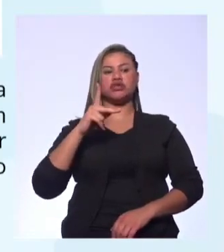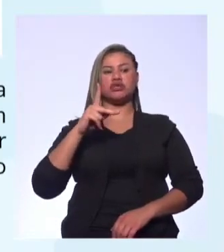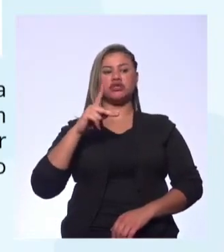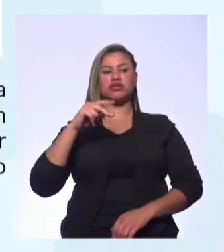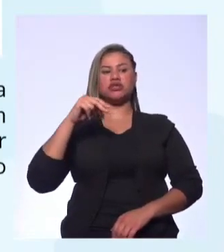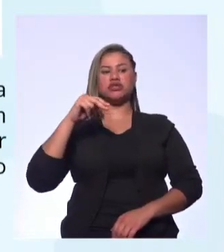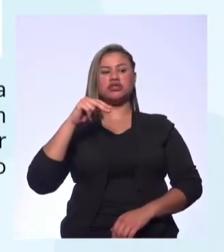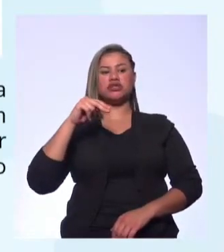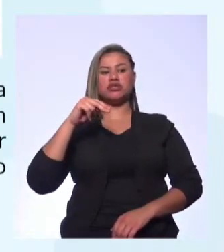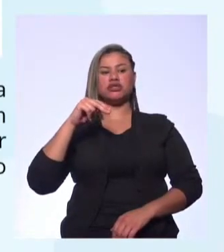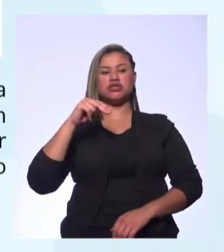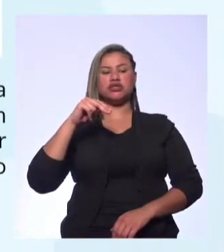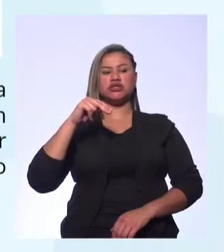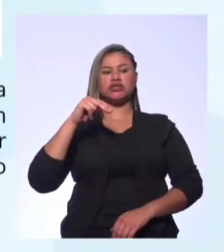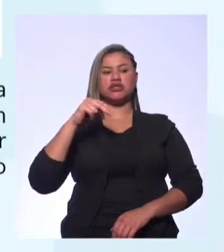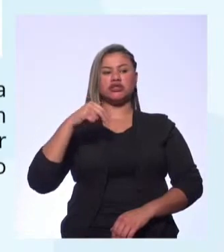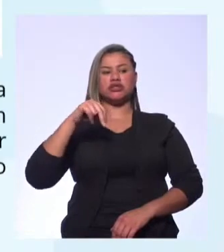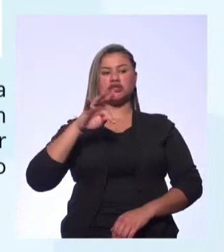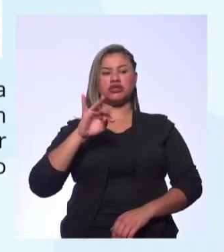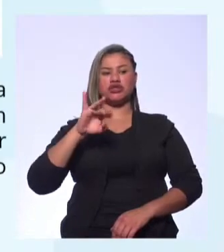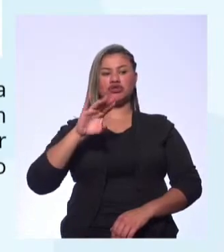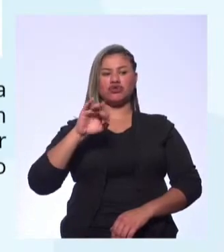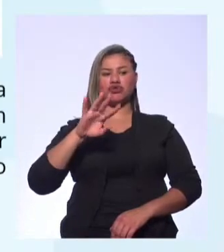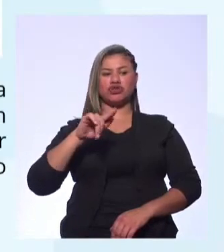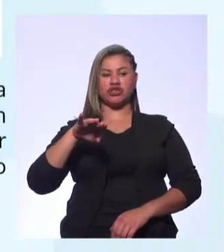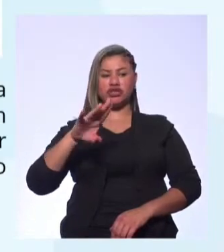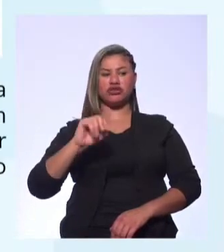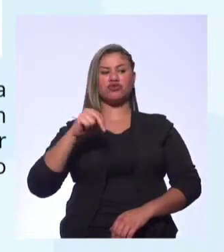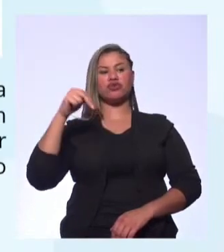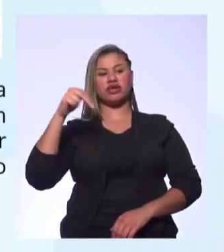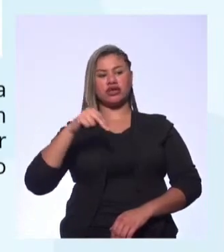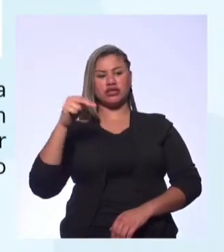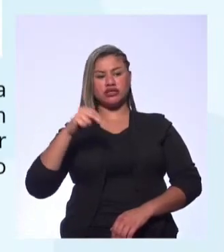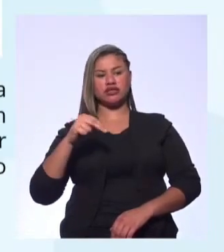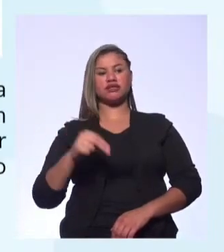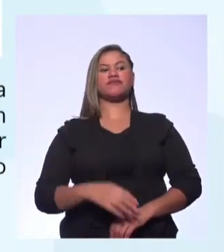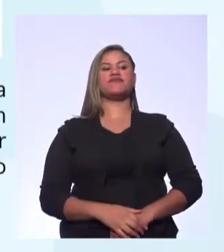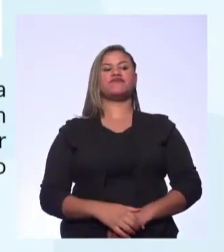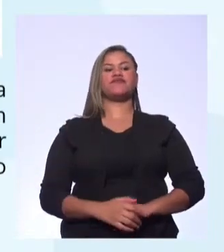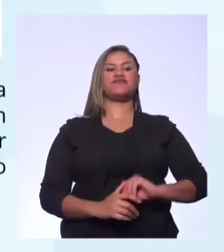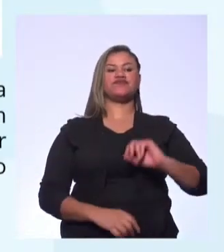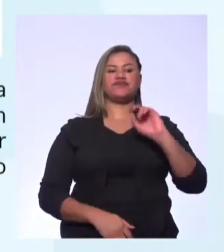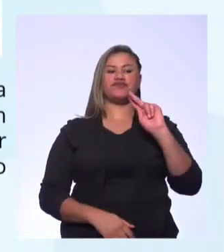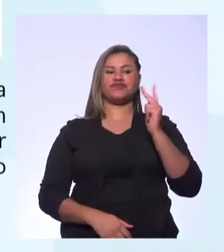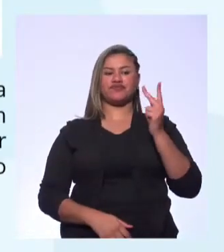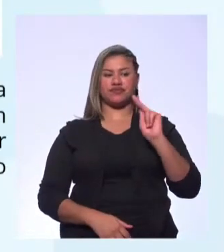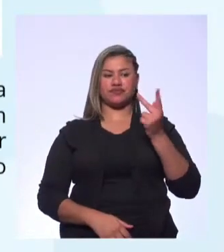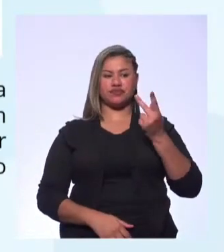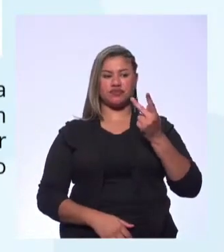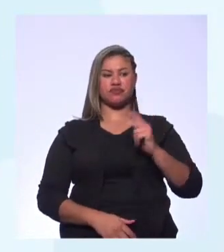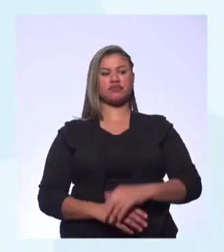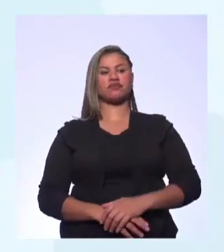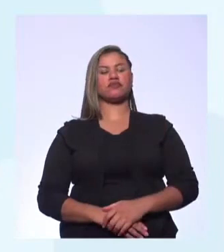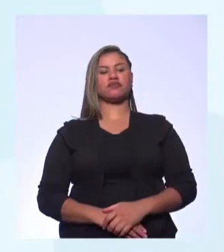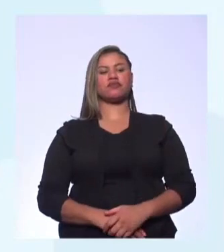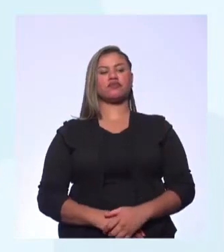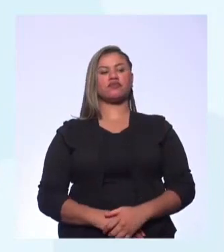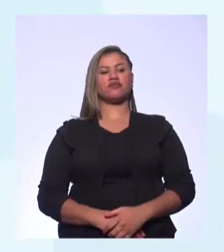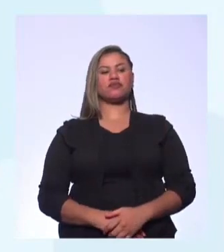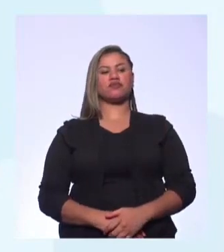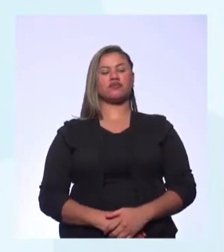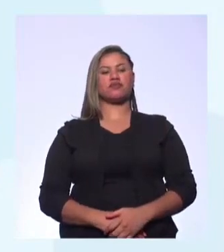a simbologia N e o A minúsculo para diferenciar do nitrogênio. Lembra disso da aula passada? Então, dando sequência